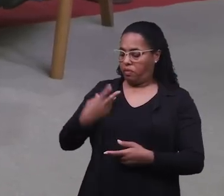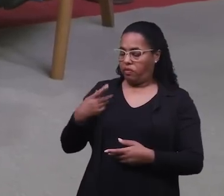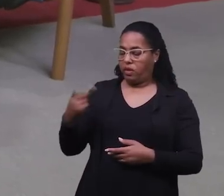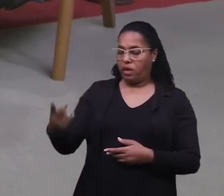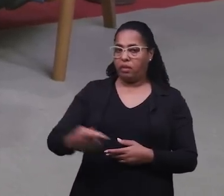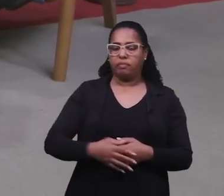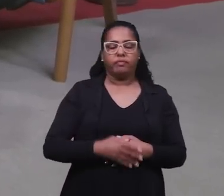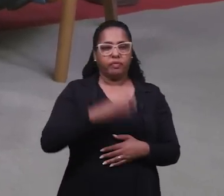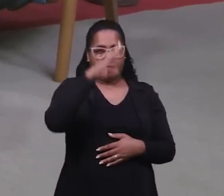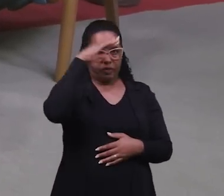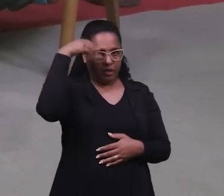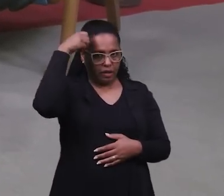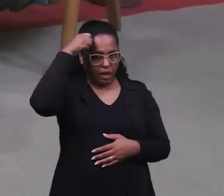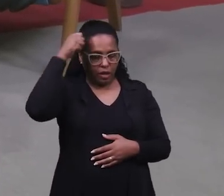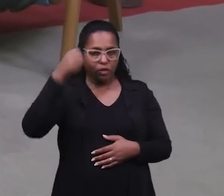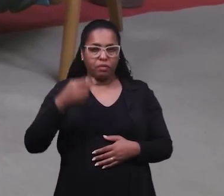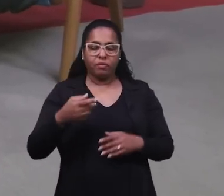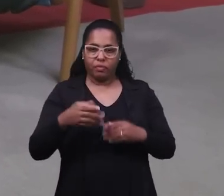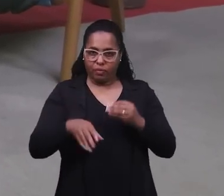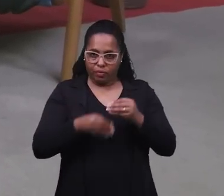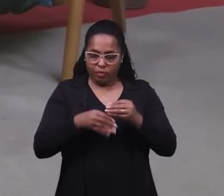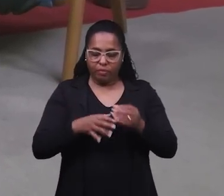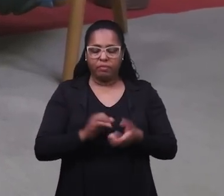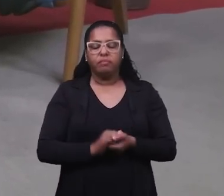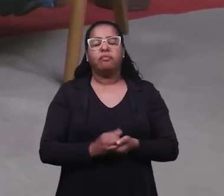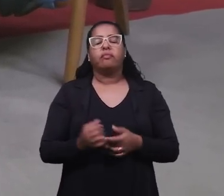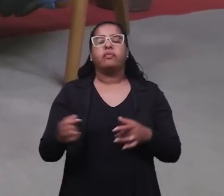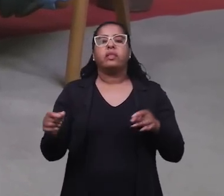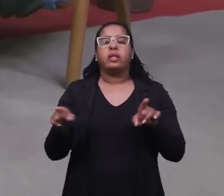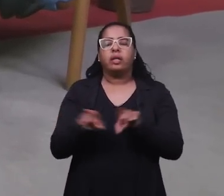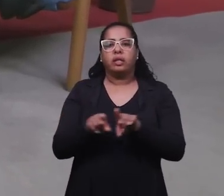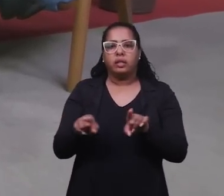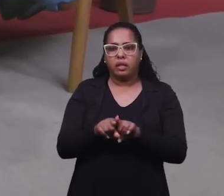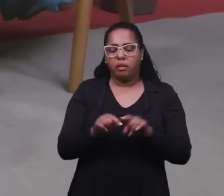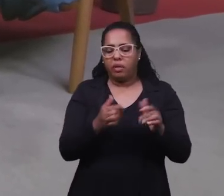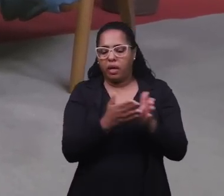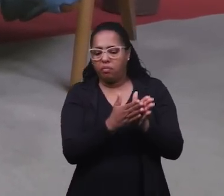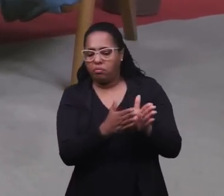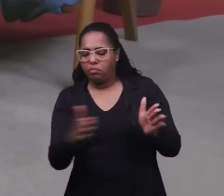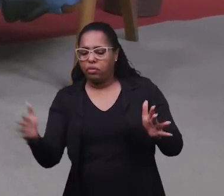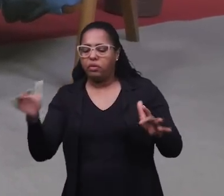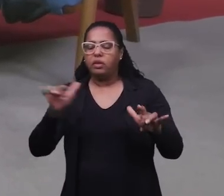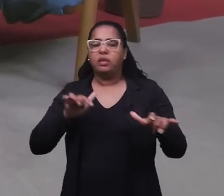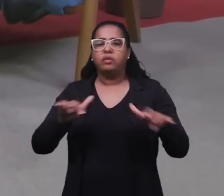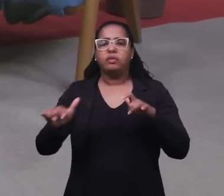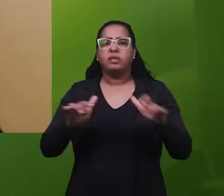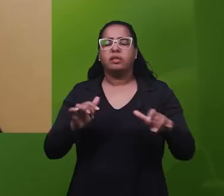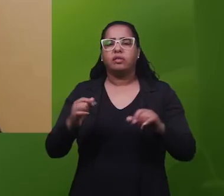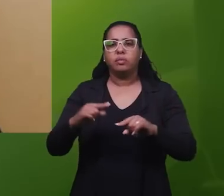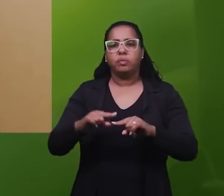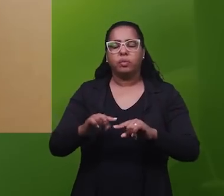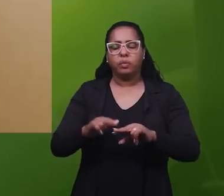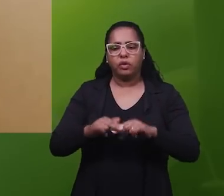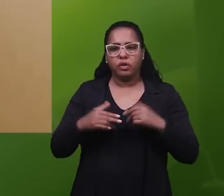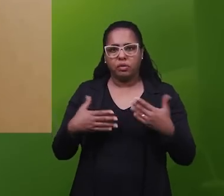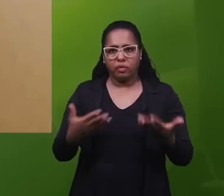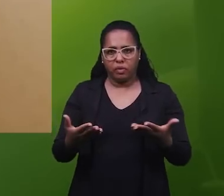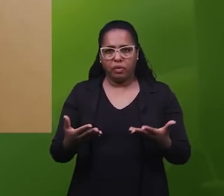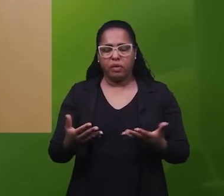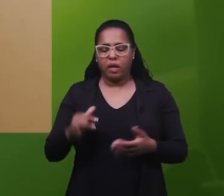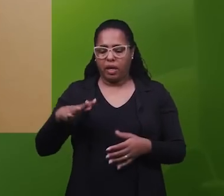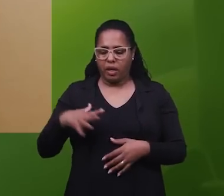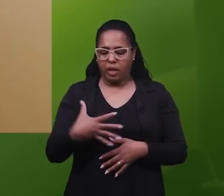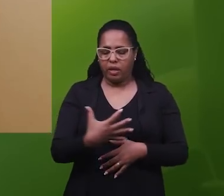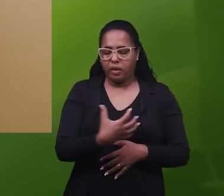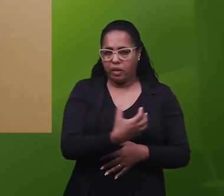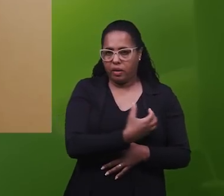a Jesus. Sérgio, quer fazer algum comentário? Apenas que a carreira também, na questão da carreira, é porque a